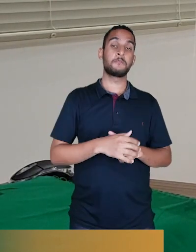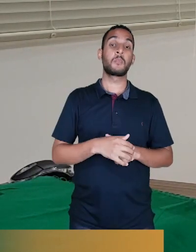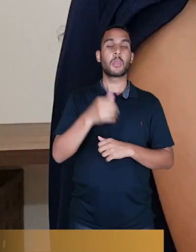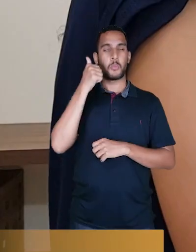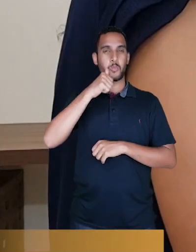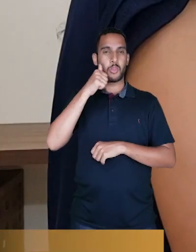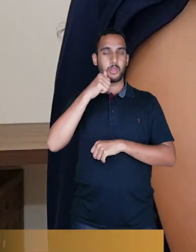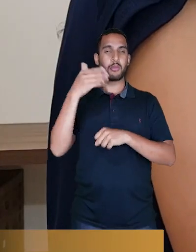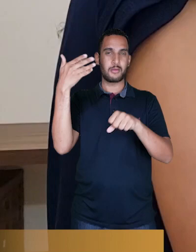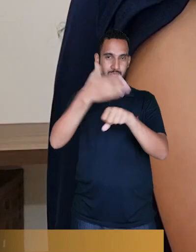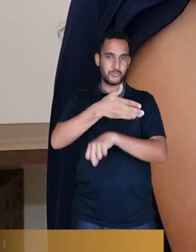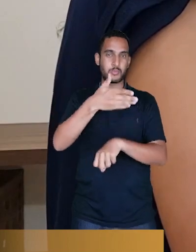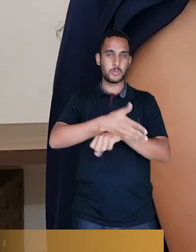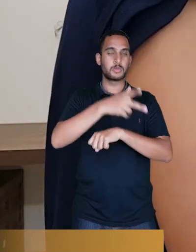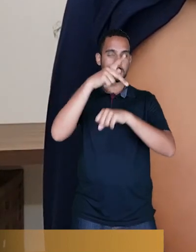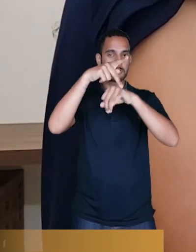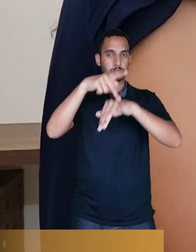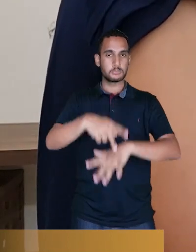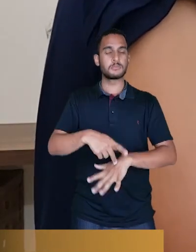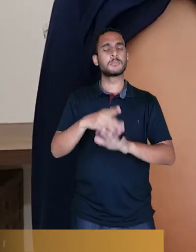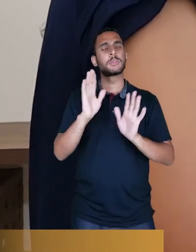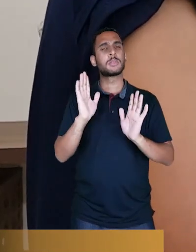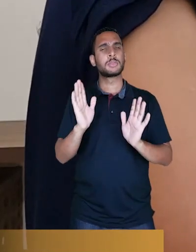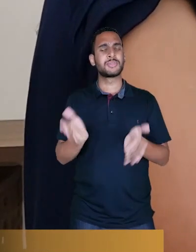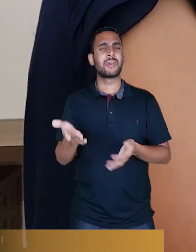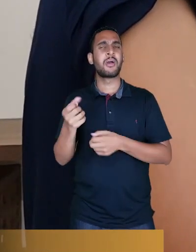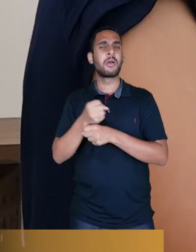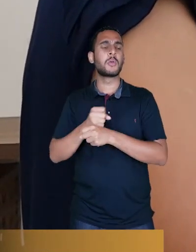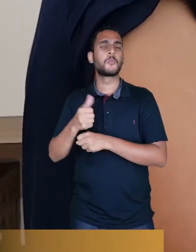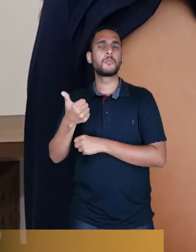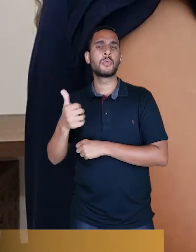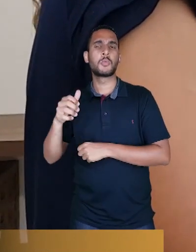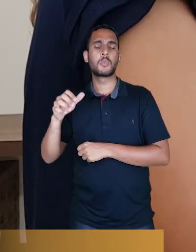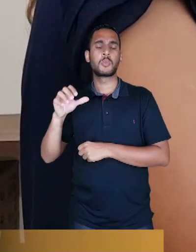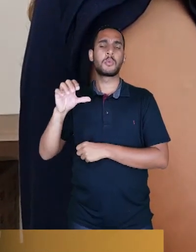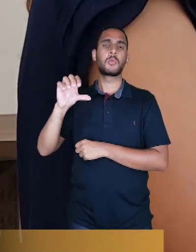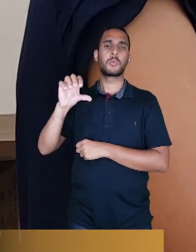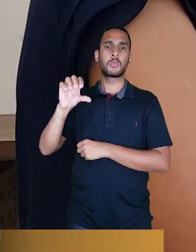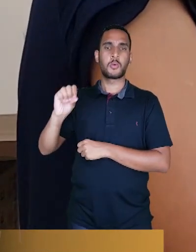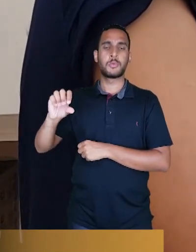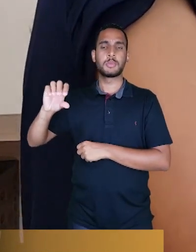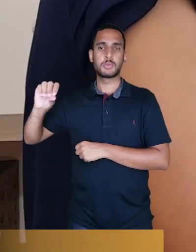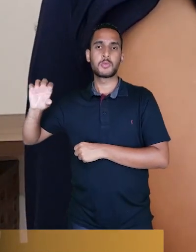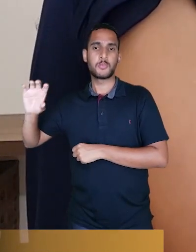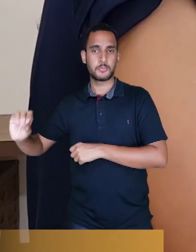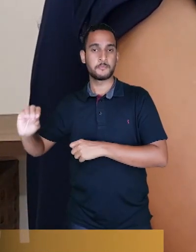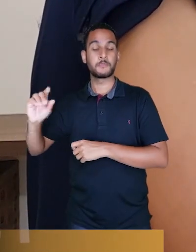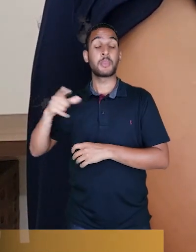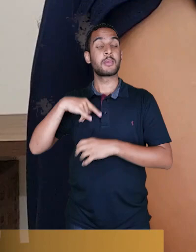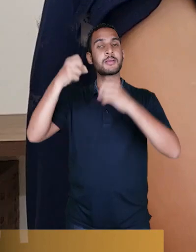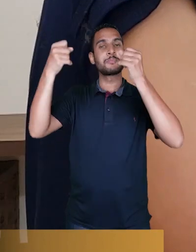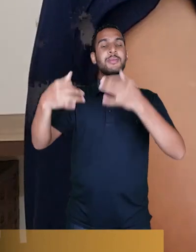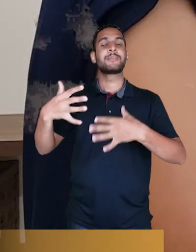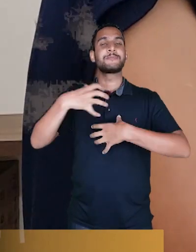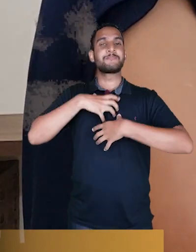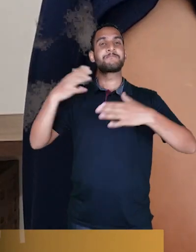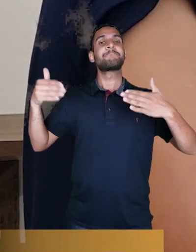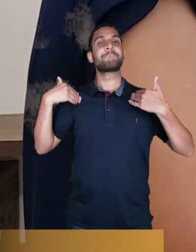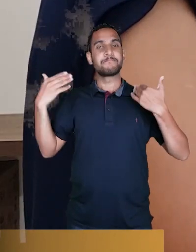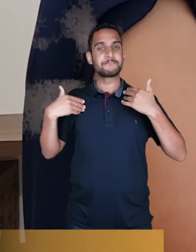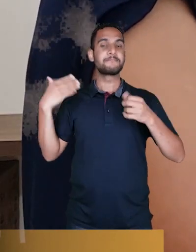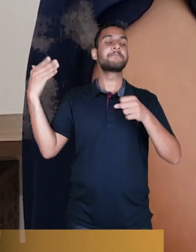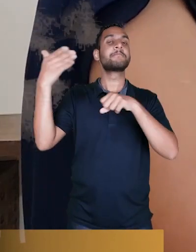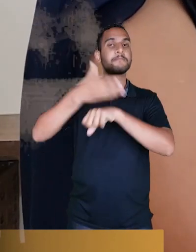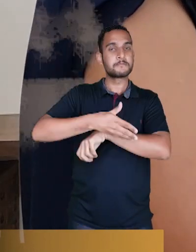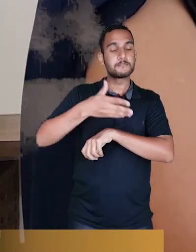a paroquiana odete helena de oliveira frequenta paróquia desde 1990 ela nos fala de sua alegria